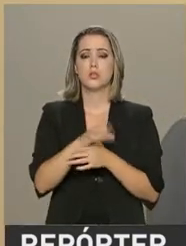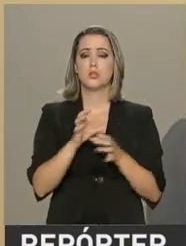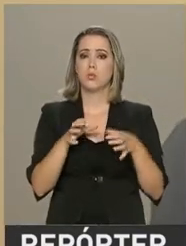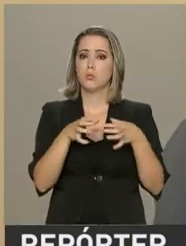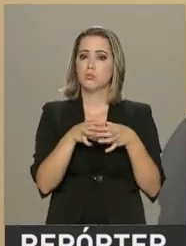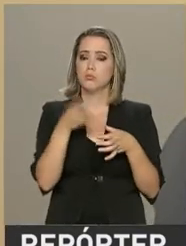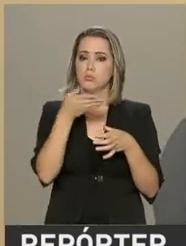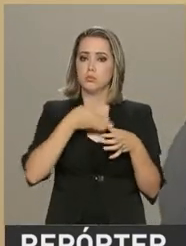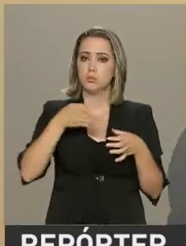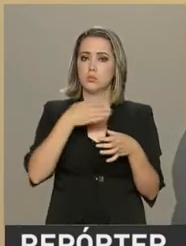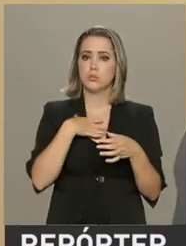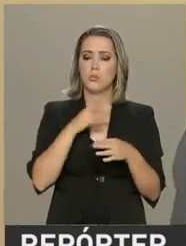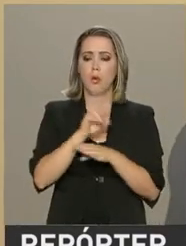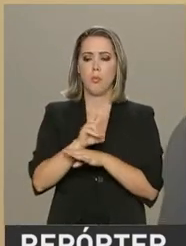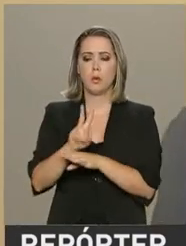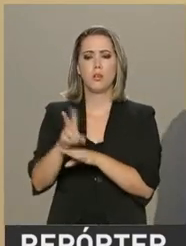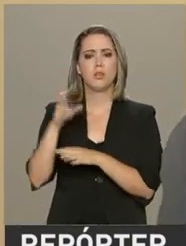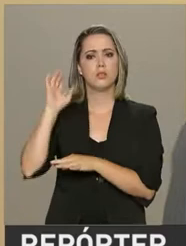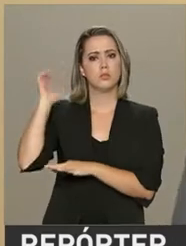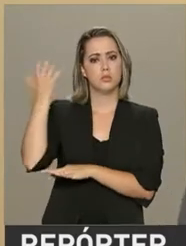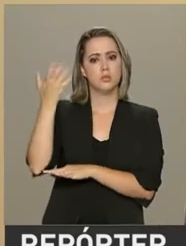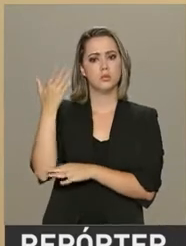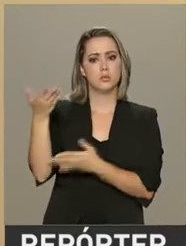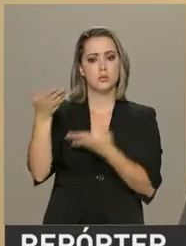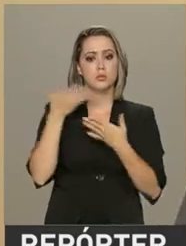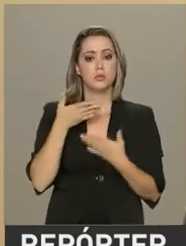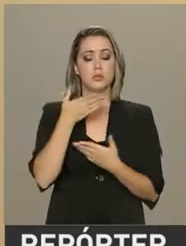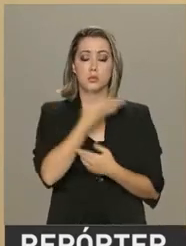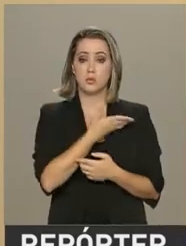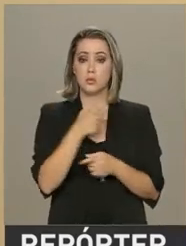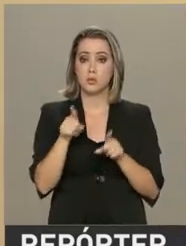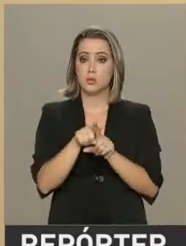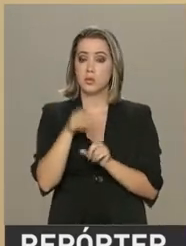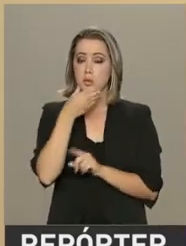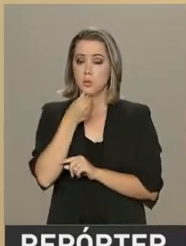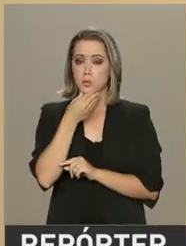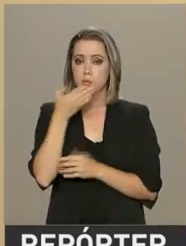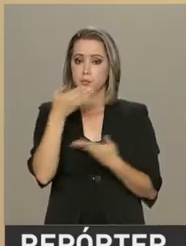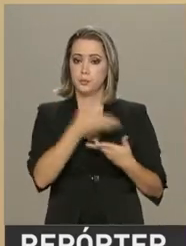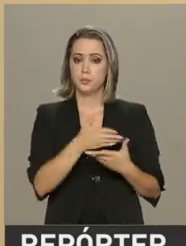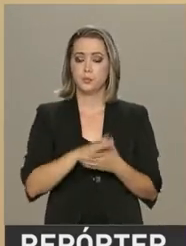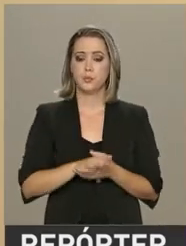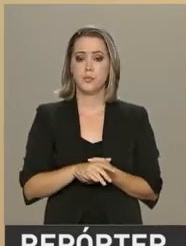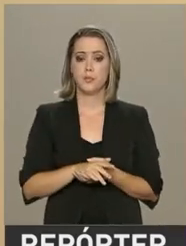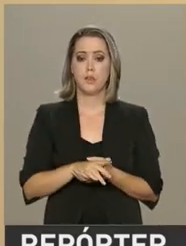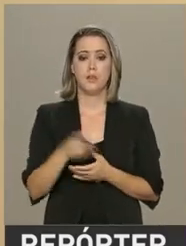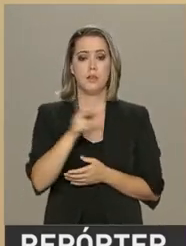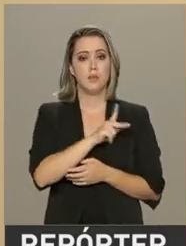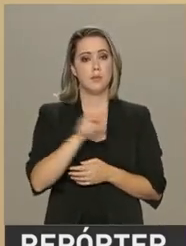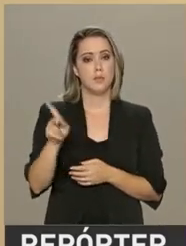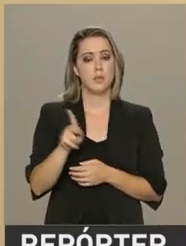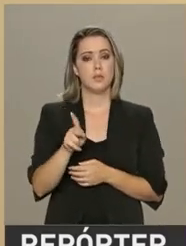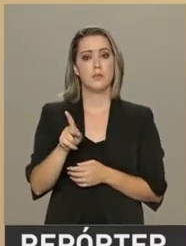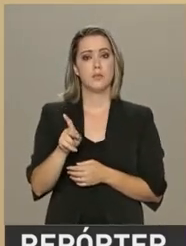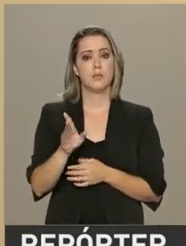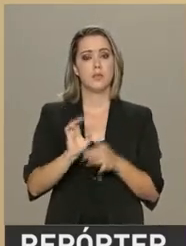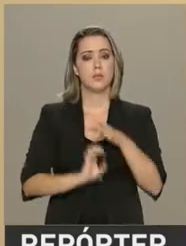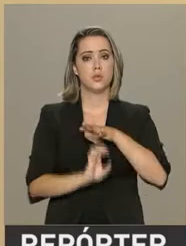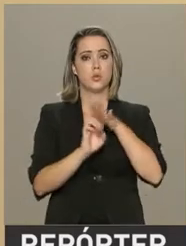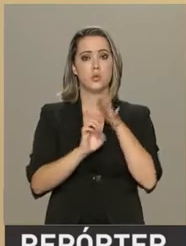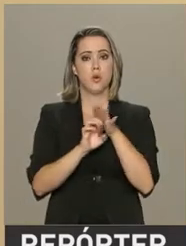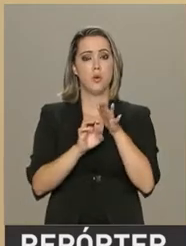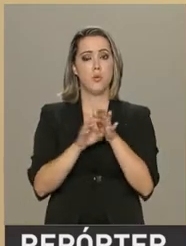do Brasil com a preservação do meio ambiente trouxeram José Luiz Mione ao fórum. Presidente de uma empresa de consultoria e